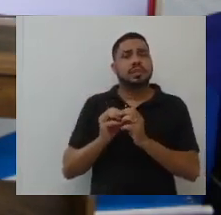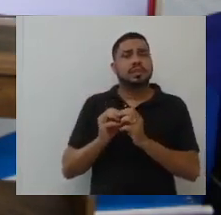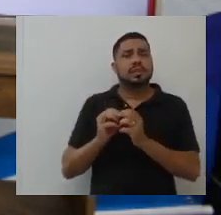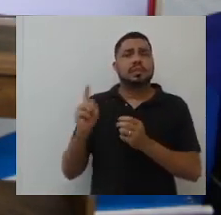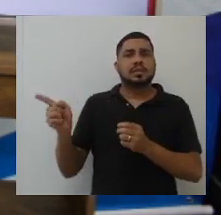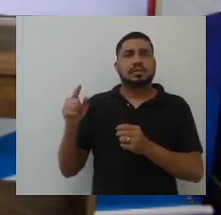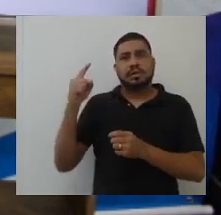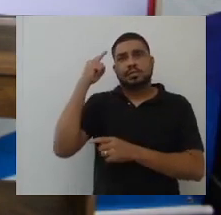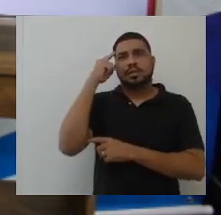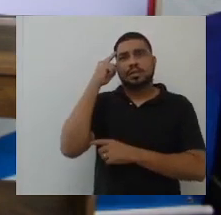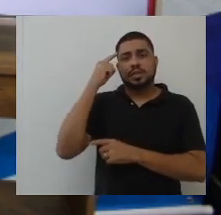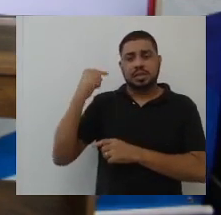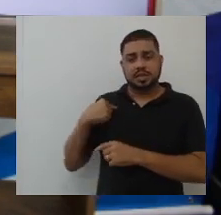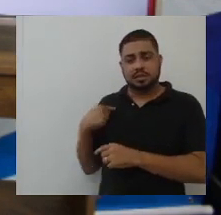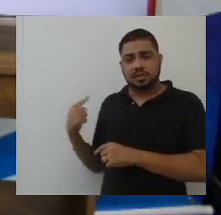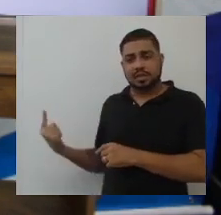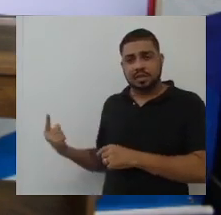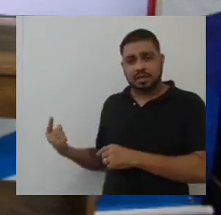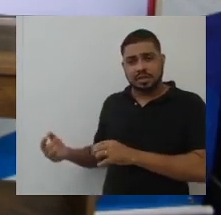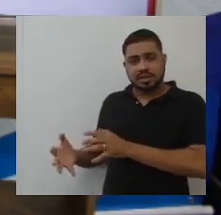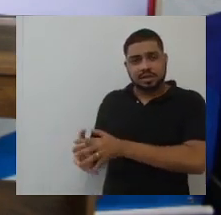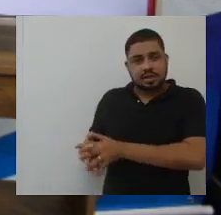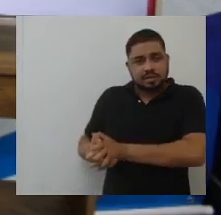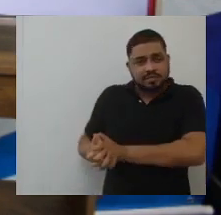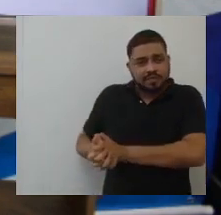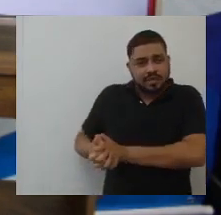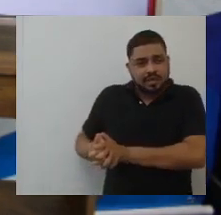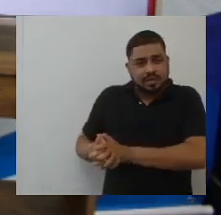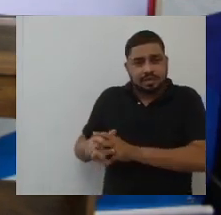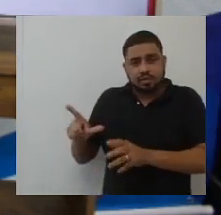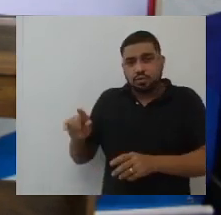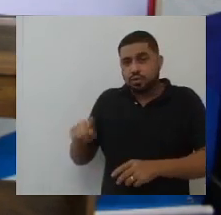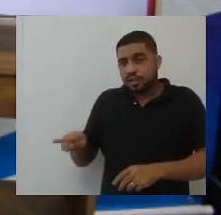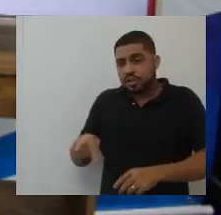vai imaginar Luiz e eu, de mãos dadas, nós dois,